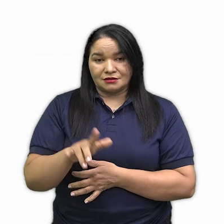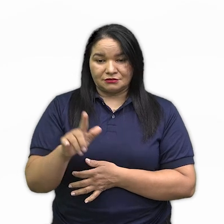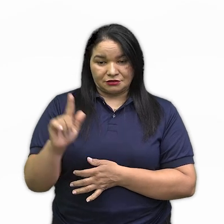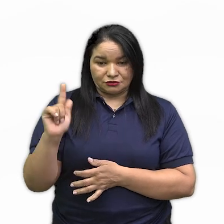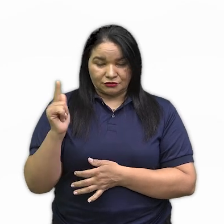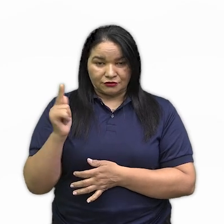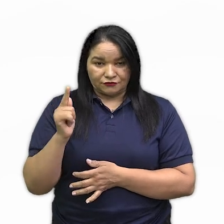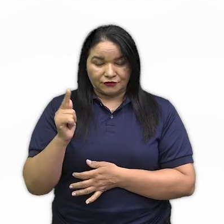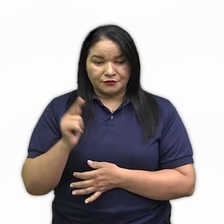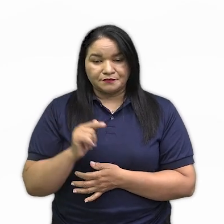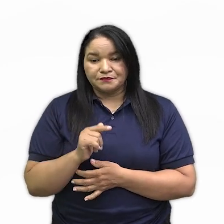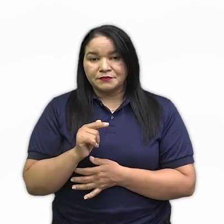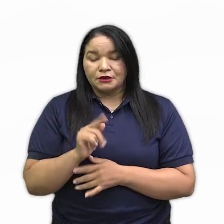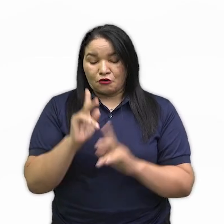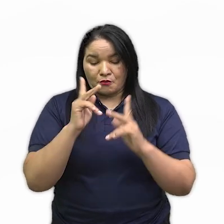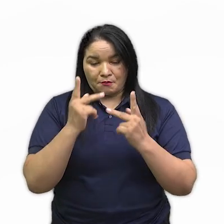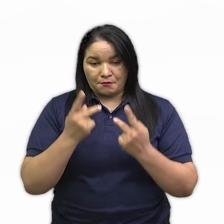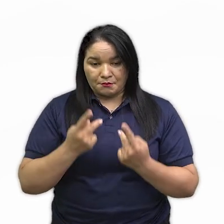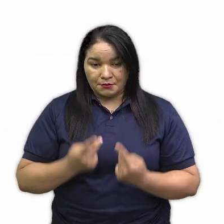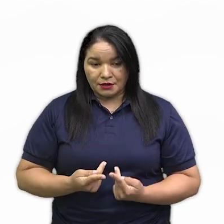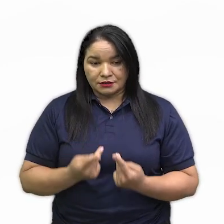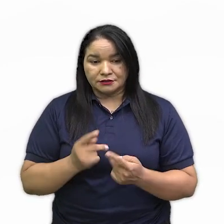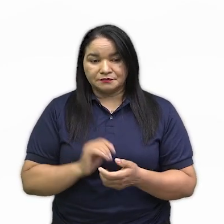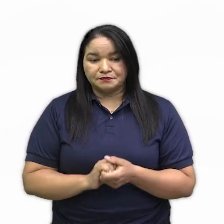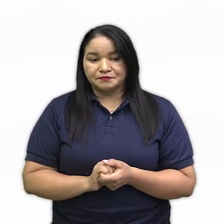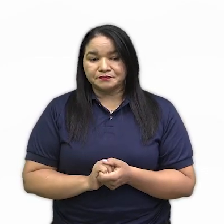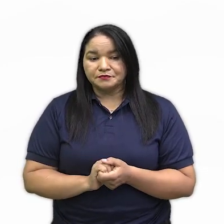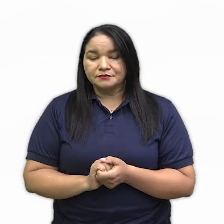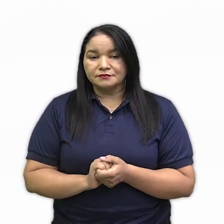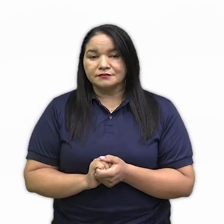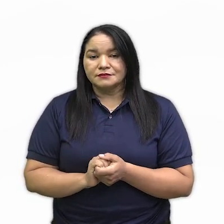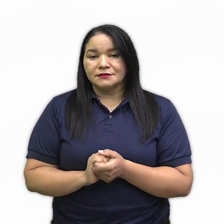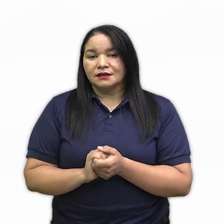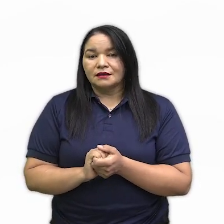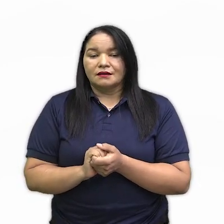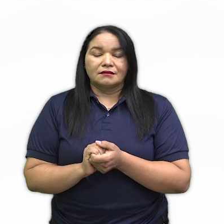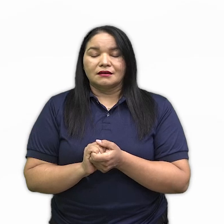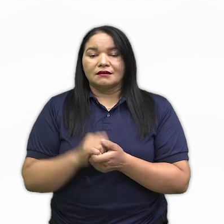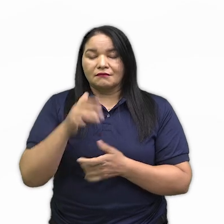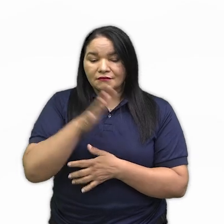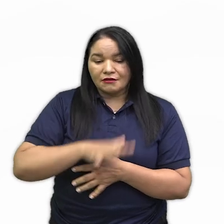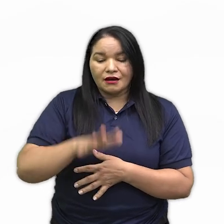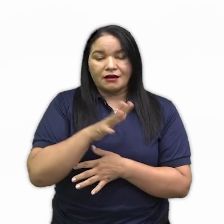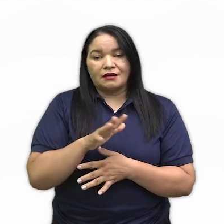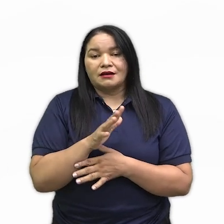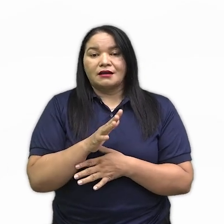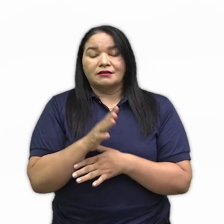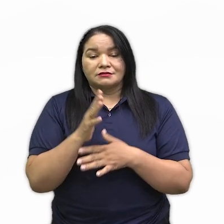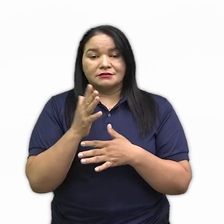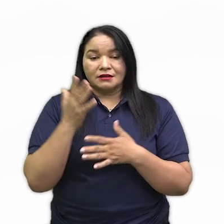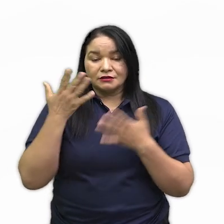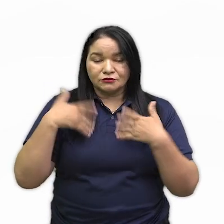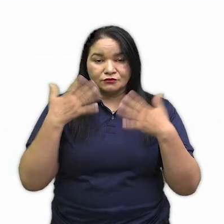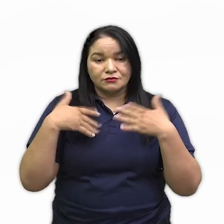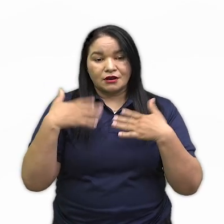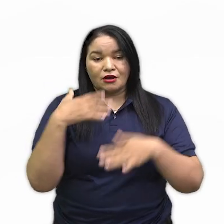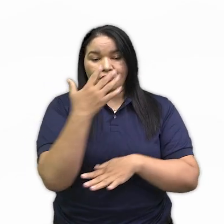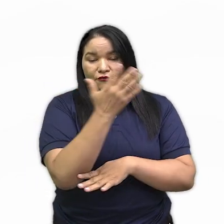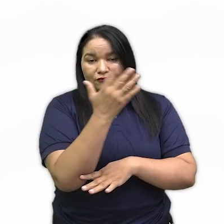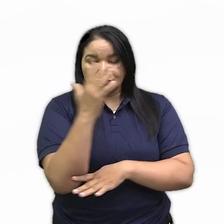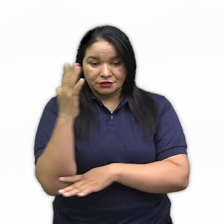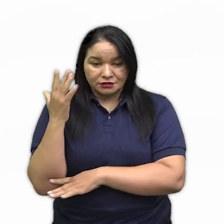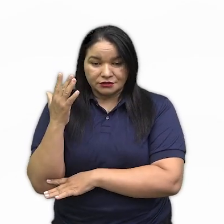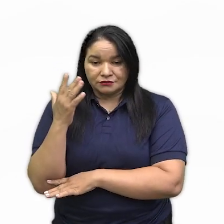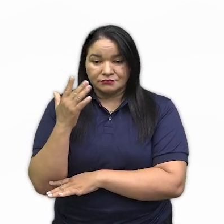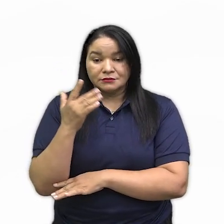da geografia humana, já que a geografia estuda mais os aspectos naturais, clima, relevo e vegetação, embora a gente